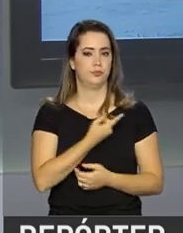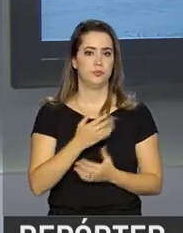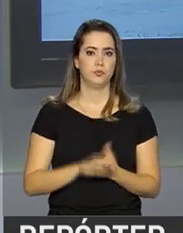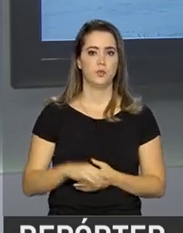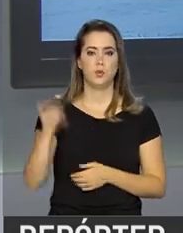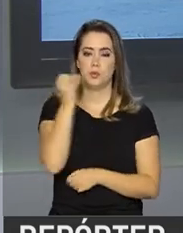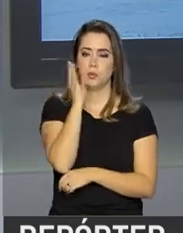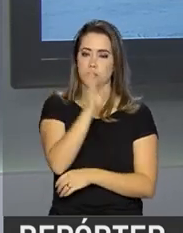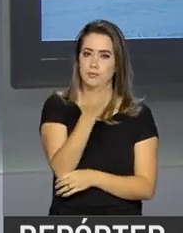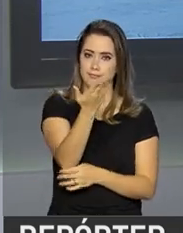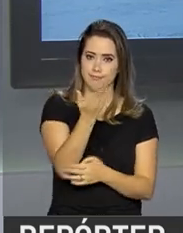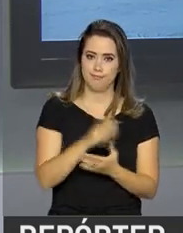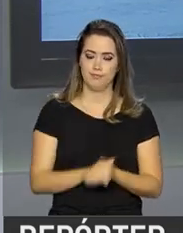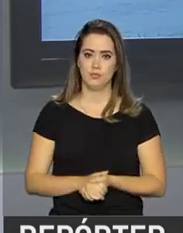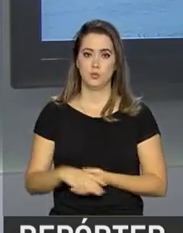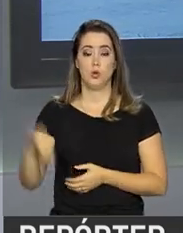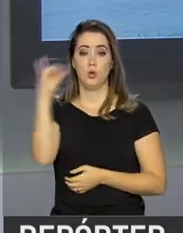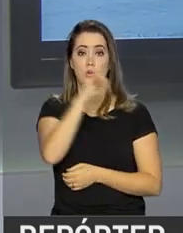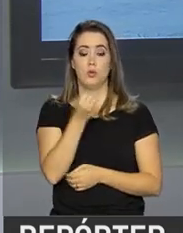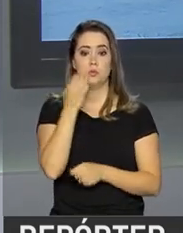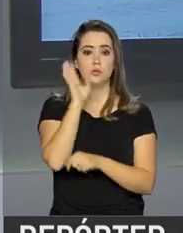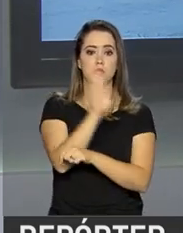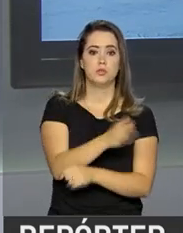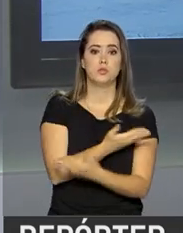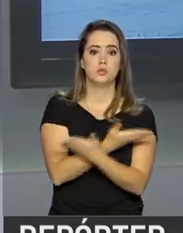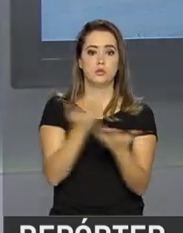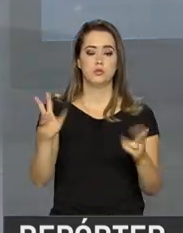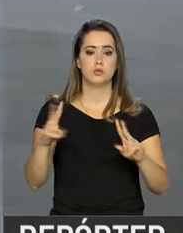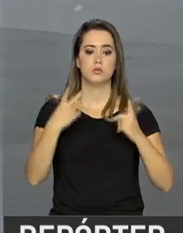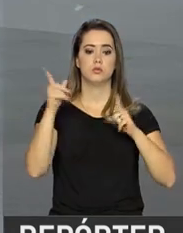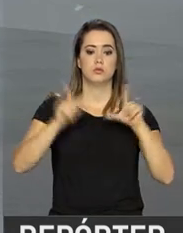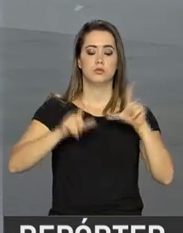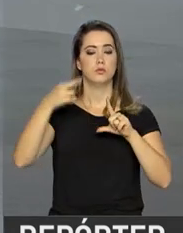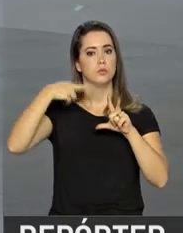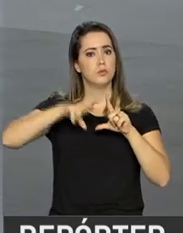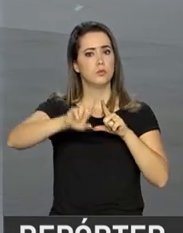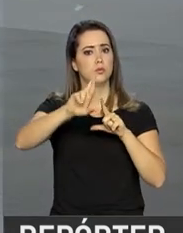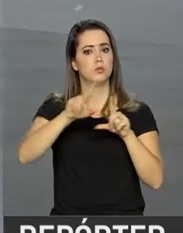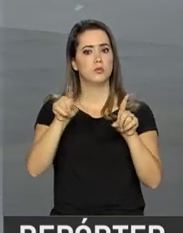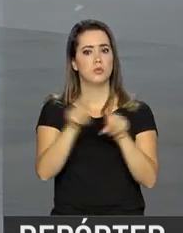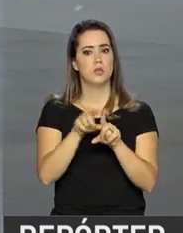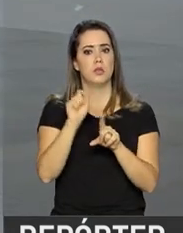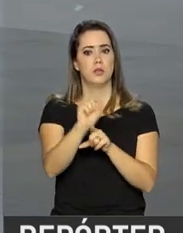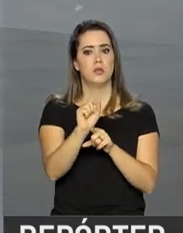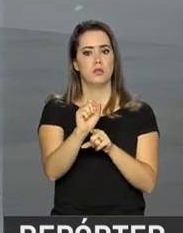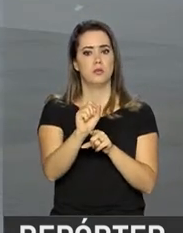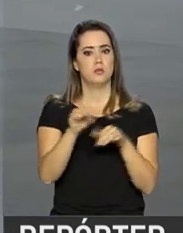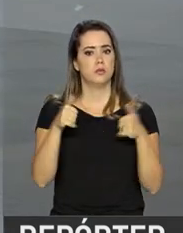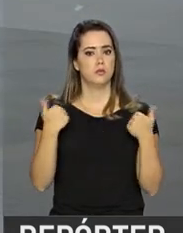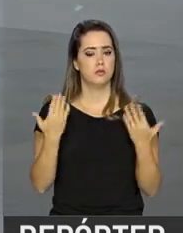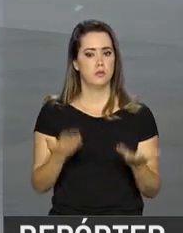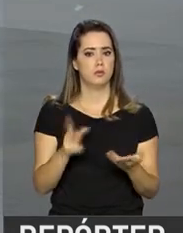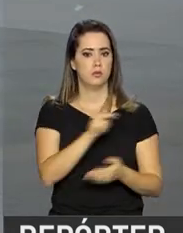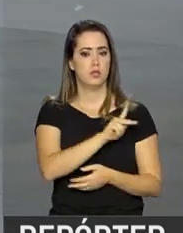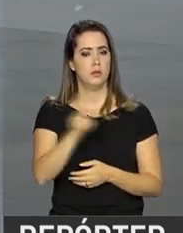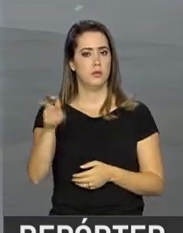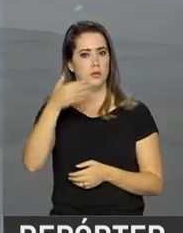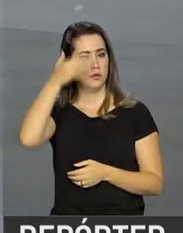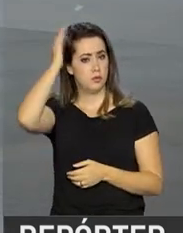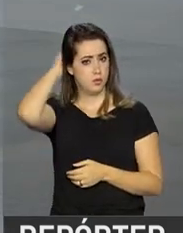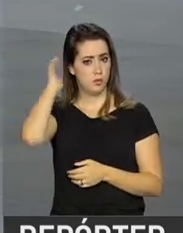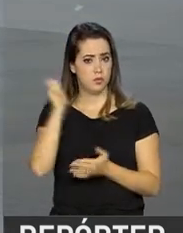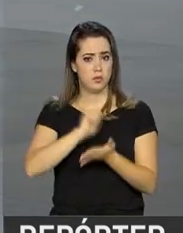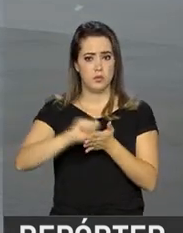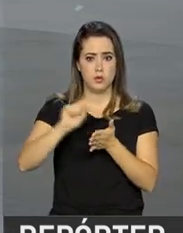pra você paulo roberto boa tarde boa tarde a todos que nos assistem na tv nbr olha o roberto o presidente michel temer